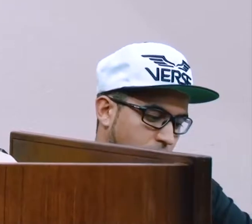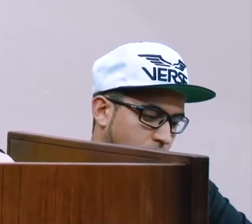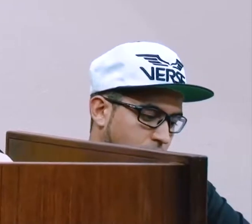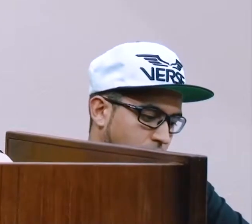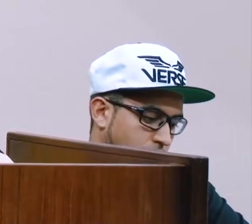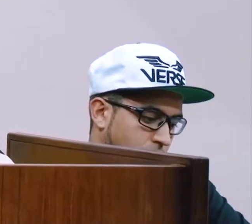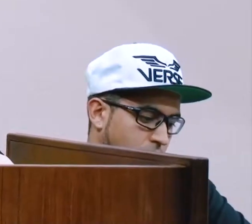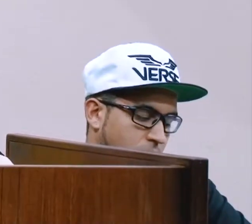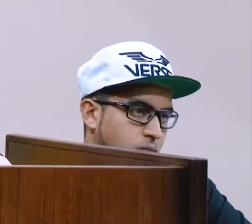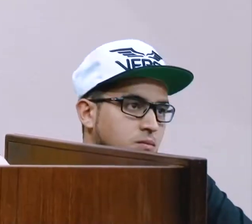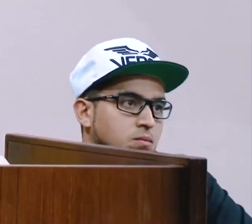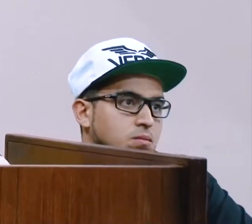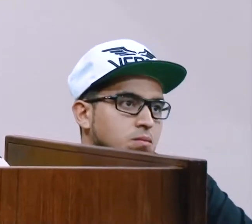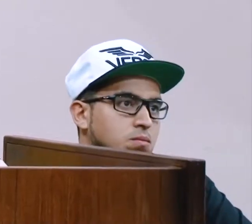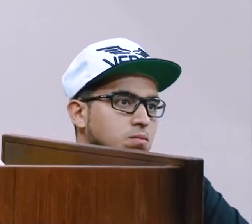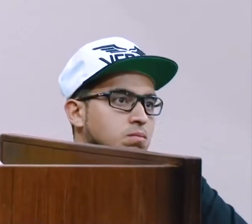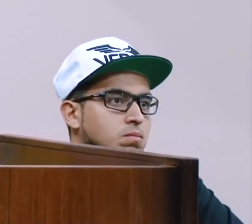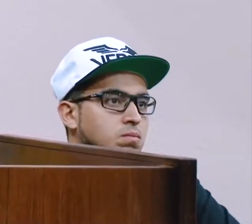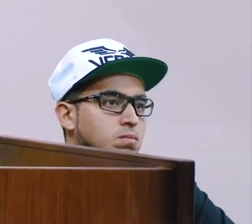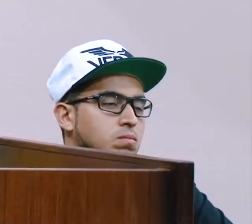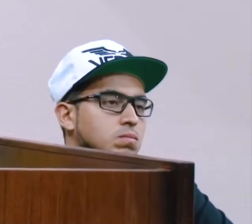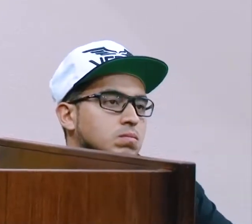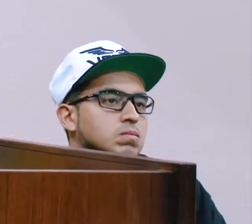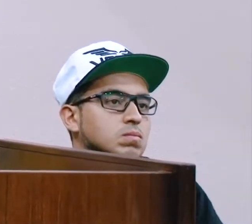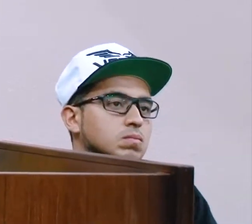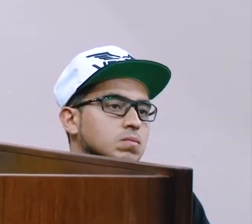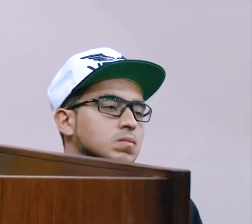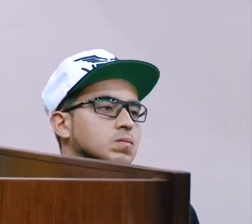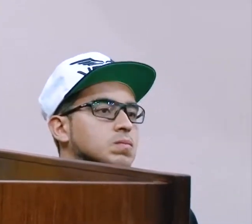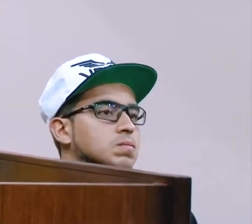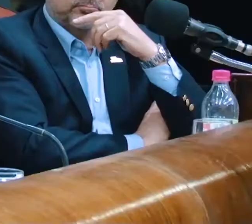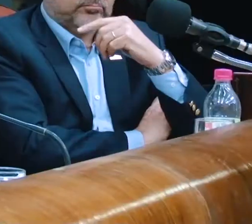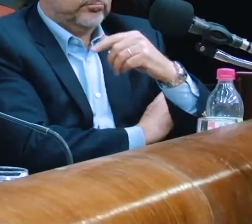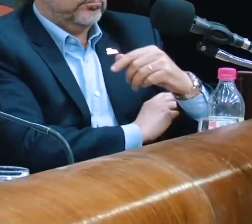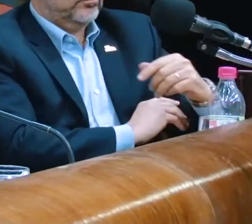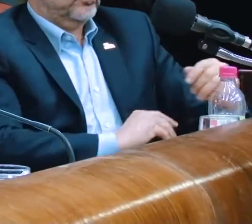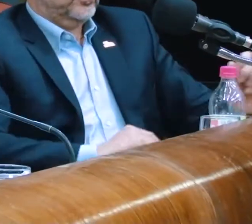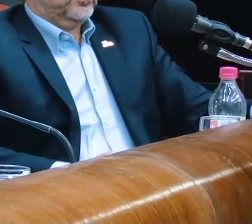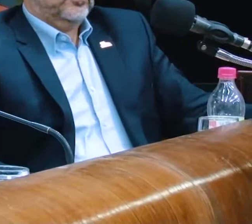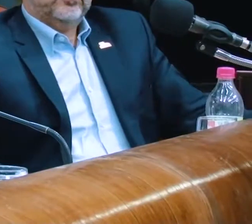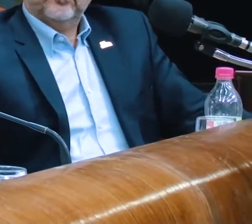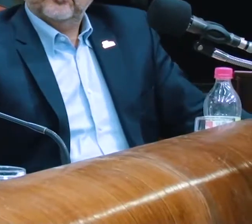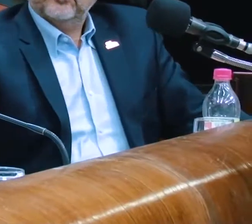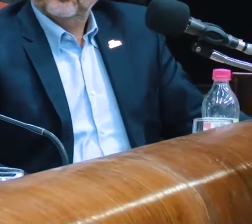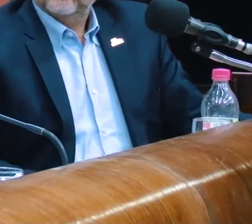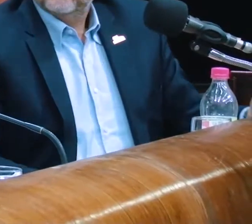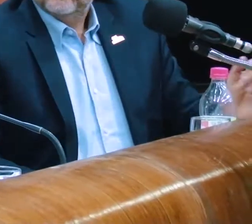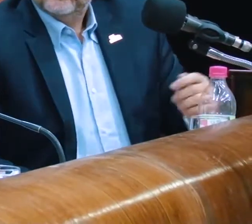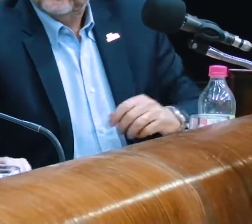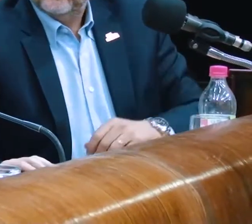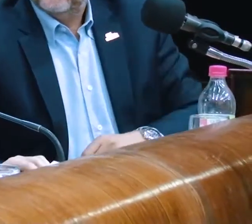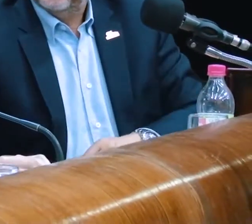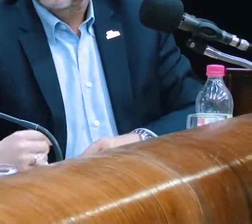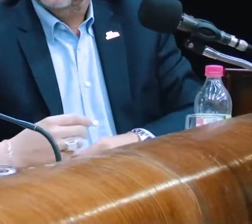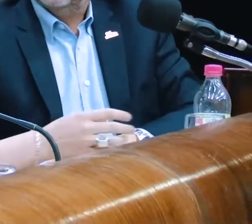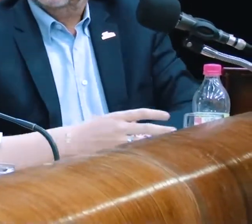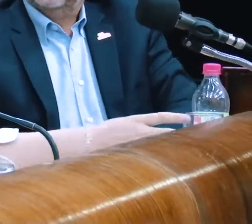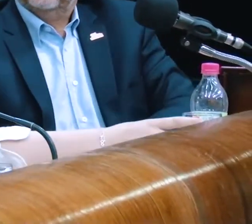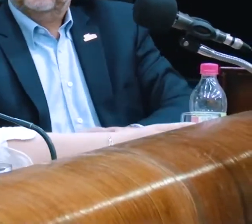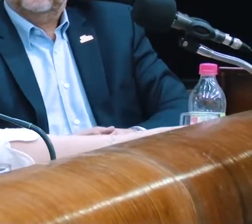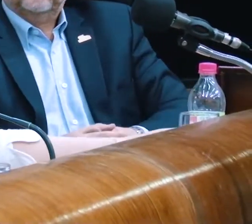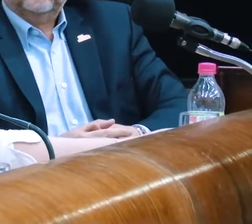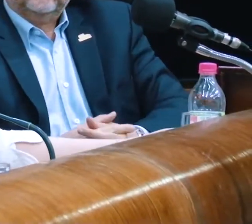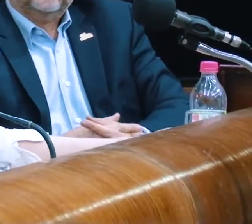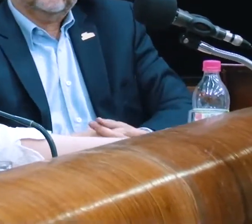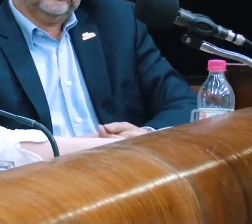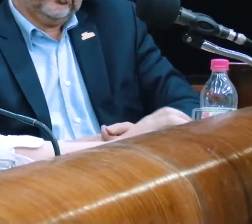depende desses espaços para a realização das atividades culturais. Ao final, o presidente da Comissão de Educação, vereador Edson da